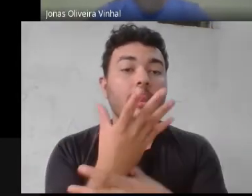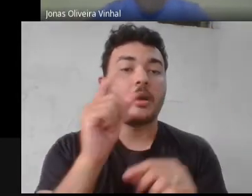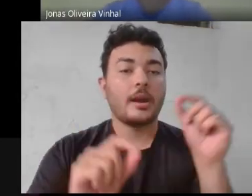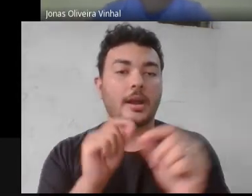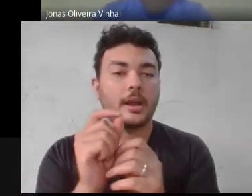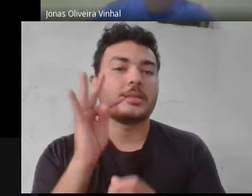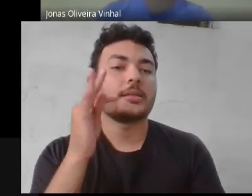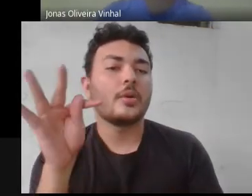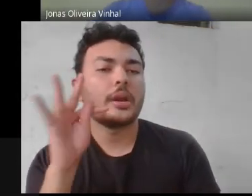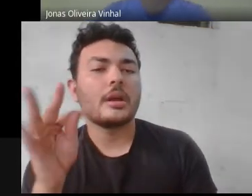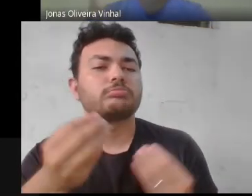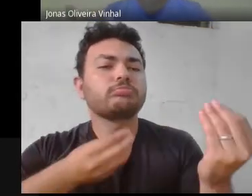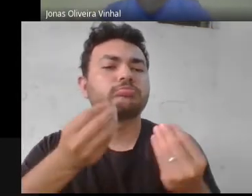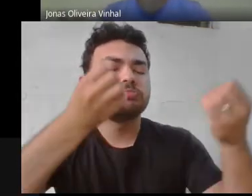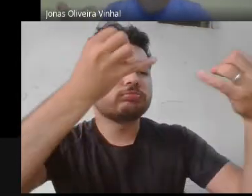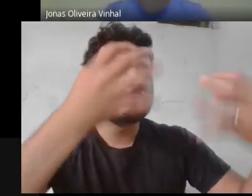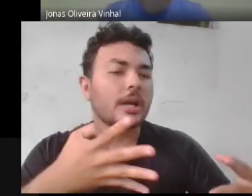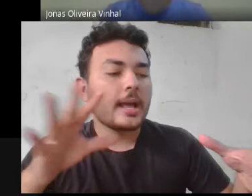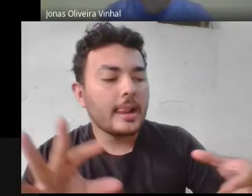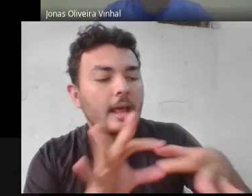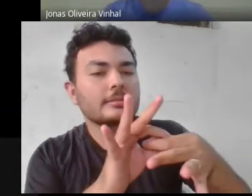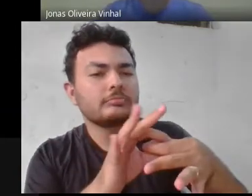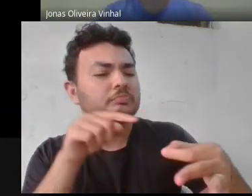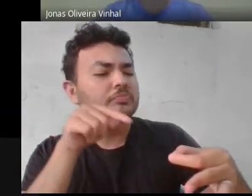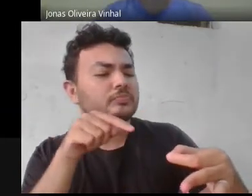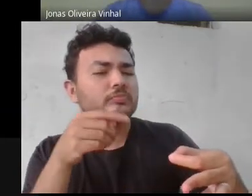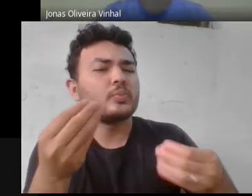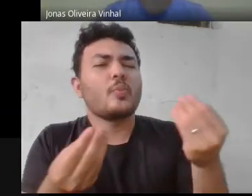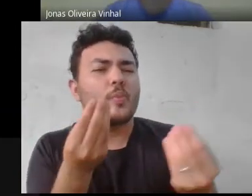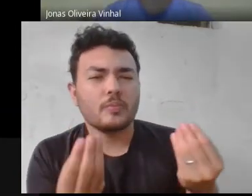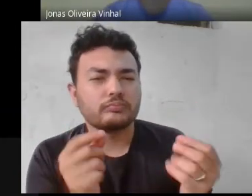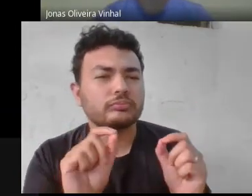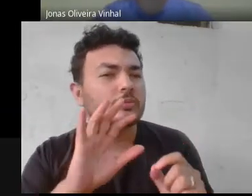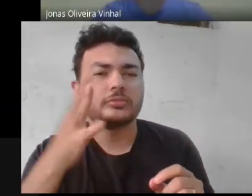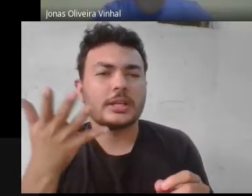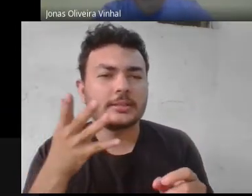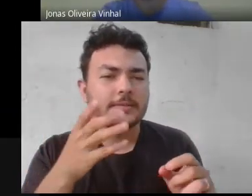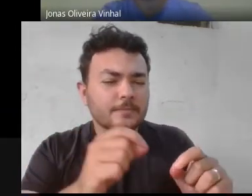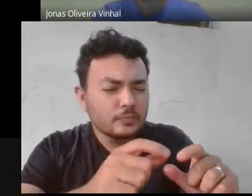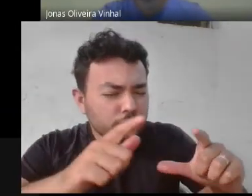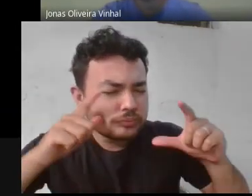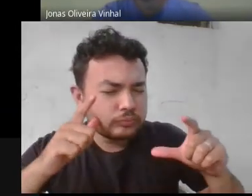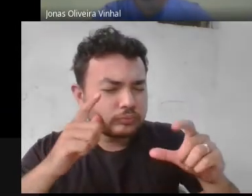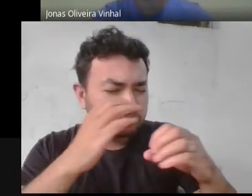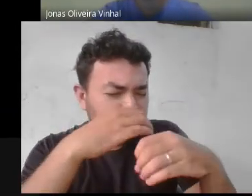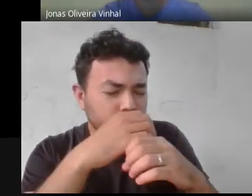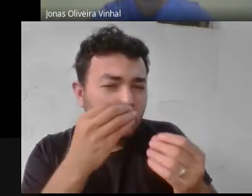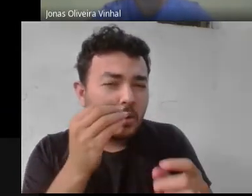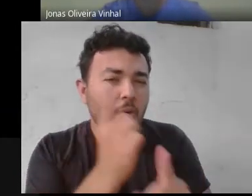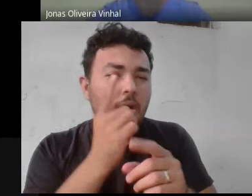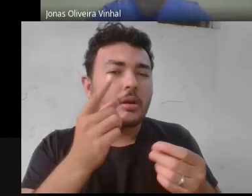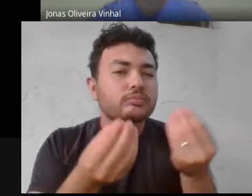ligação química, porque as ligações químicas são formadas a partir da transferência ou do compartilhamento de elétrons entre os átomos,